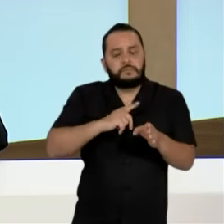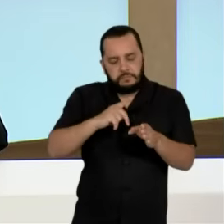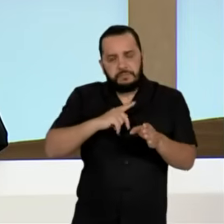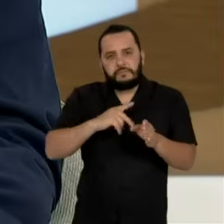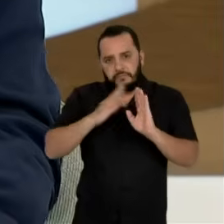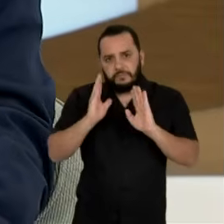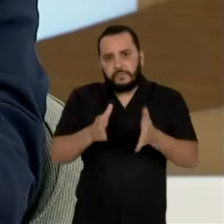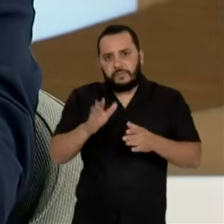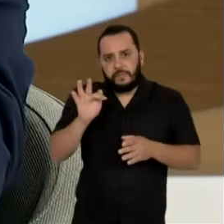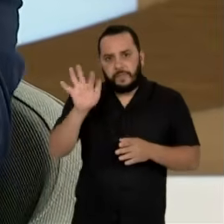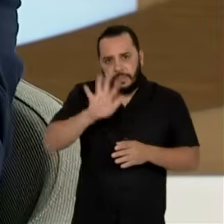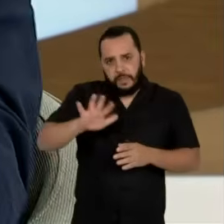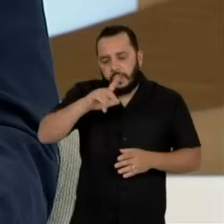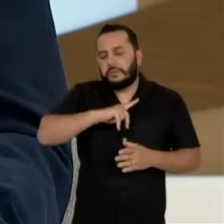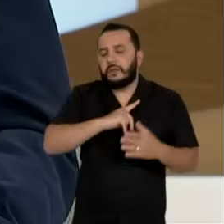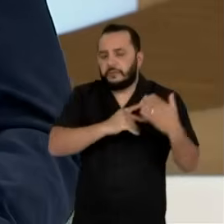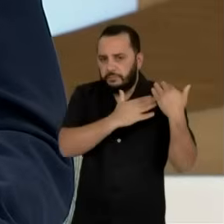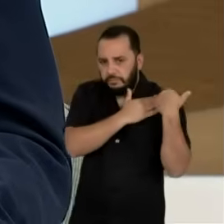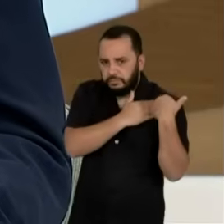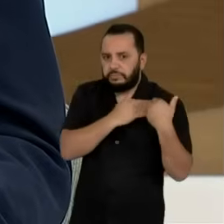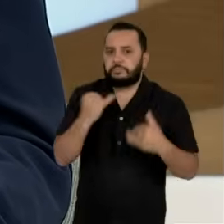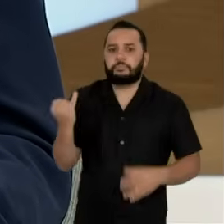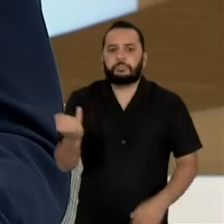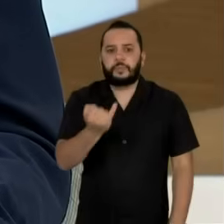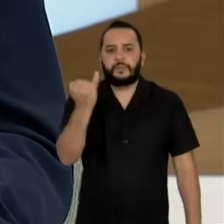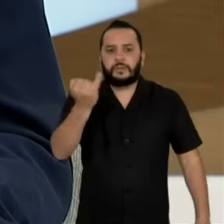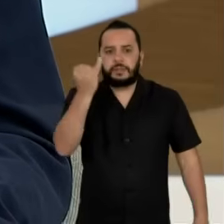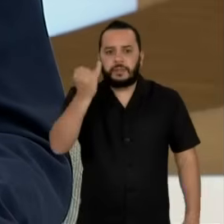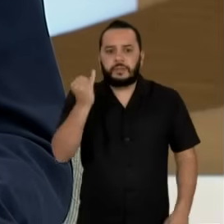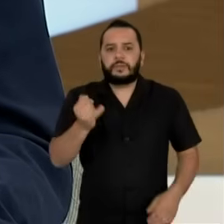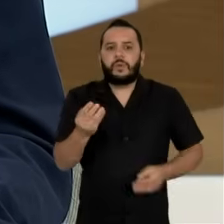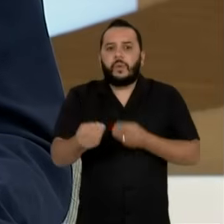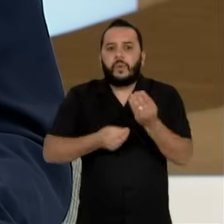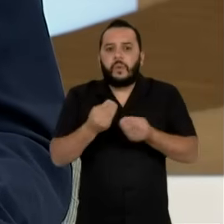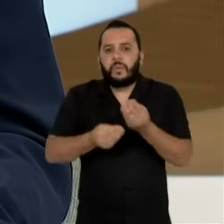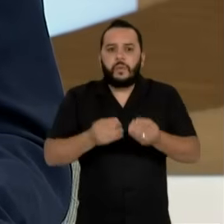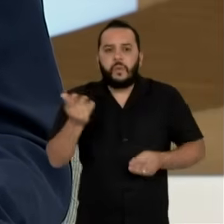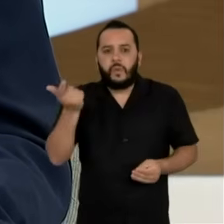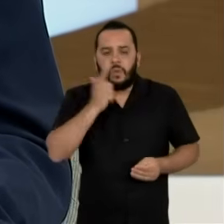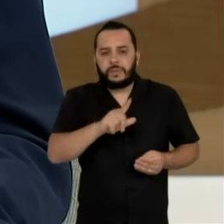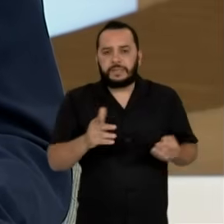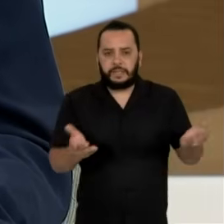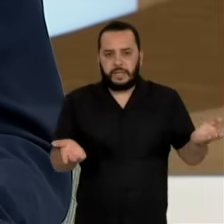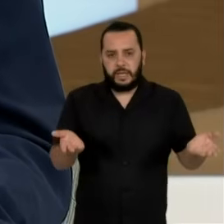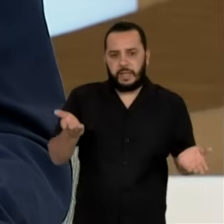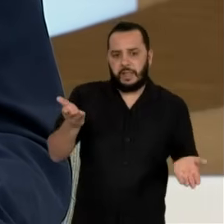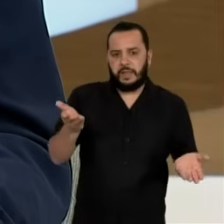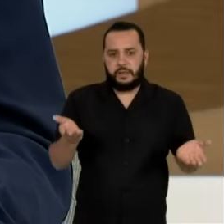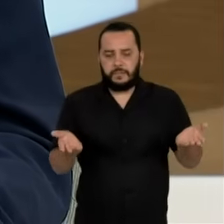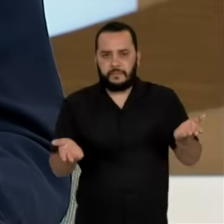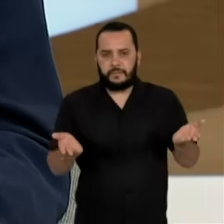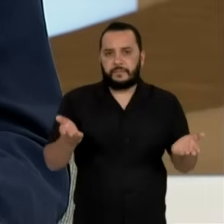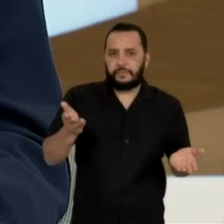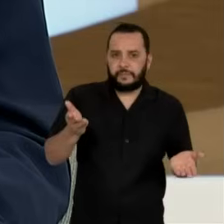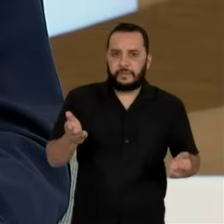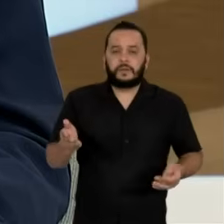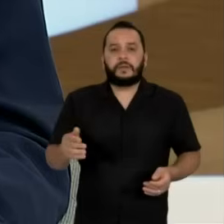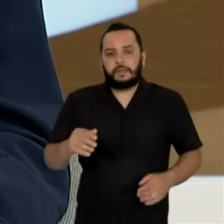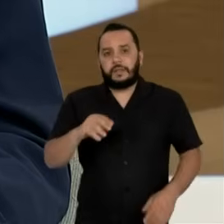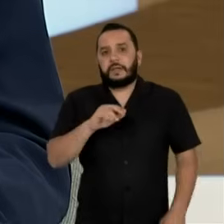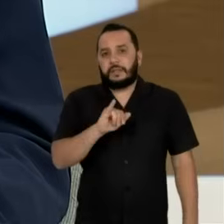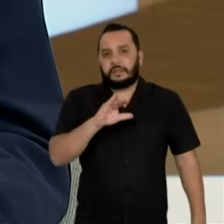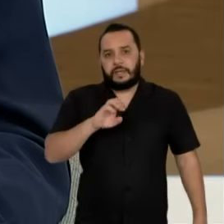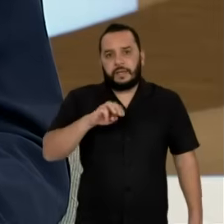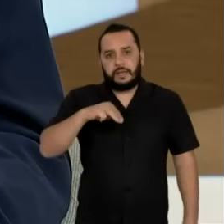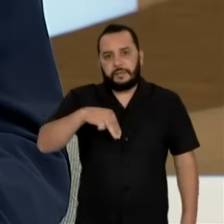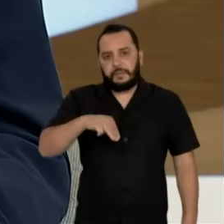né? E eles têm um papel muito importante no sentido de manter o equilíbrio, né? Eu acho que a presença do ICMBio e do